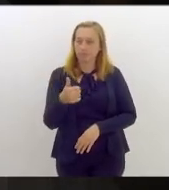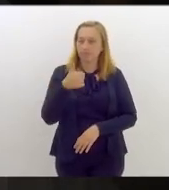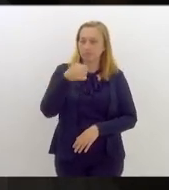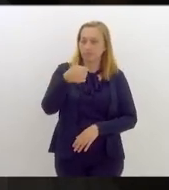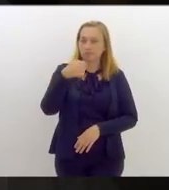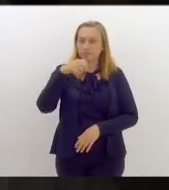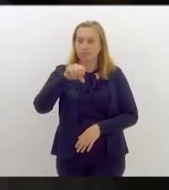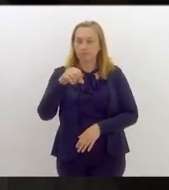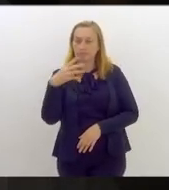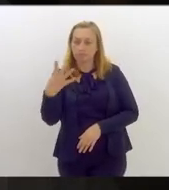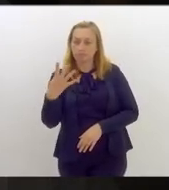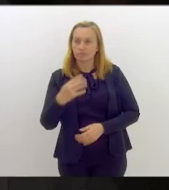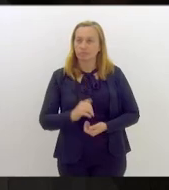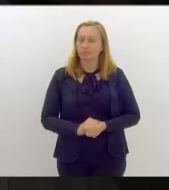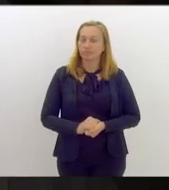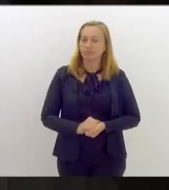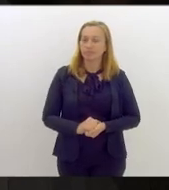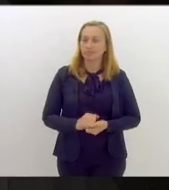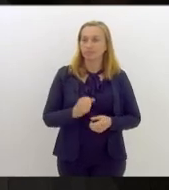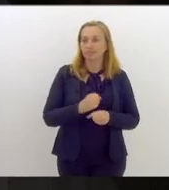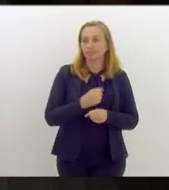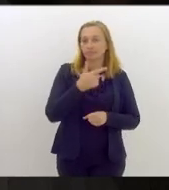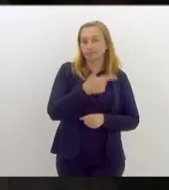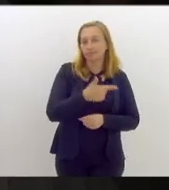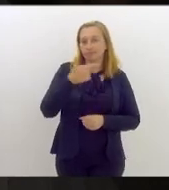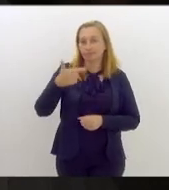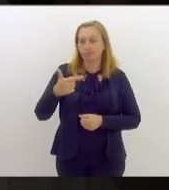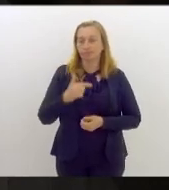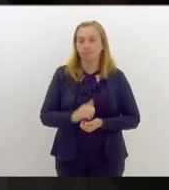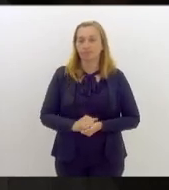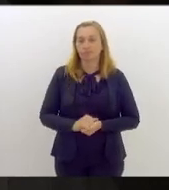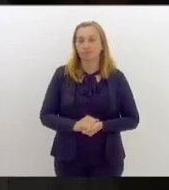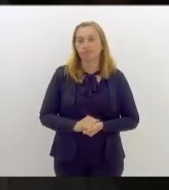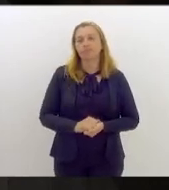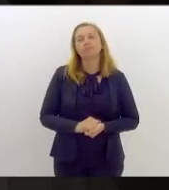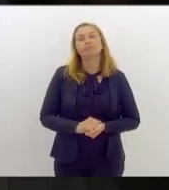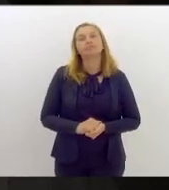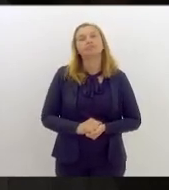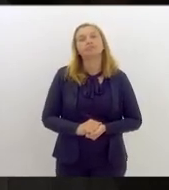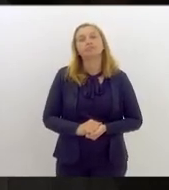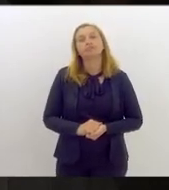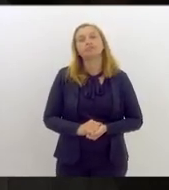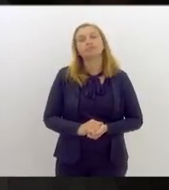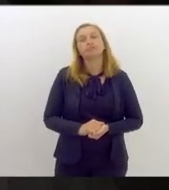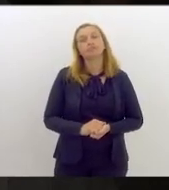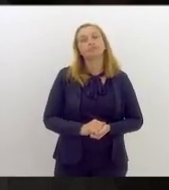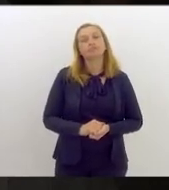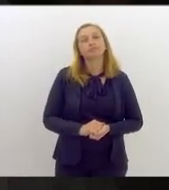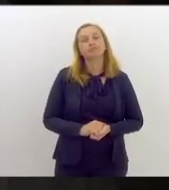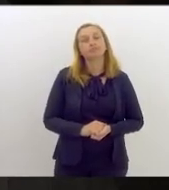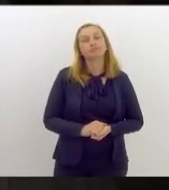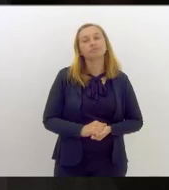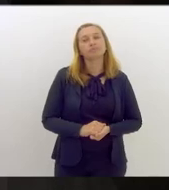194 de 2022, leis complementares federais,